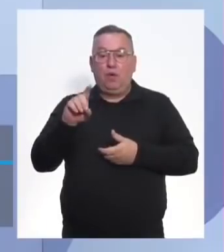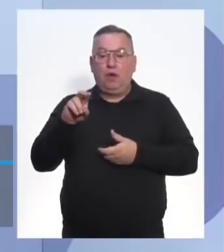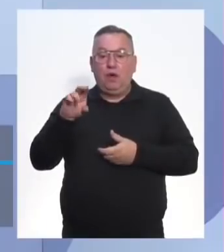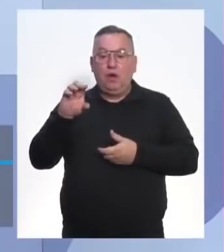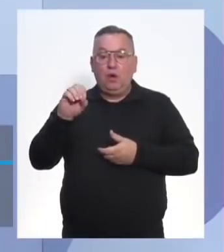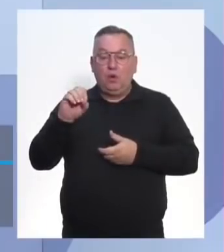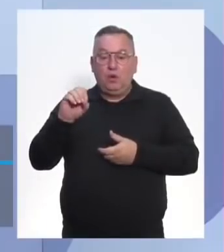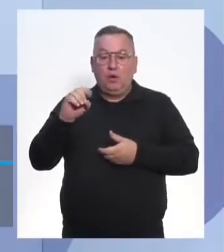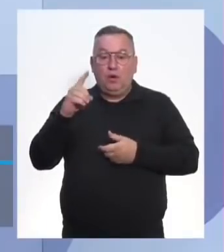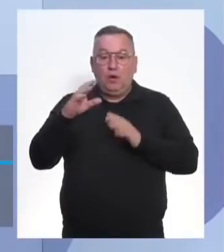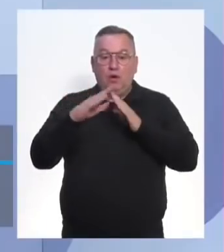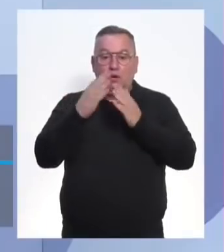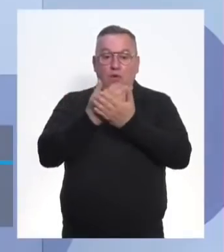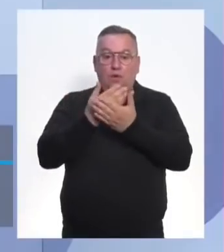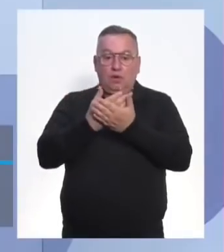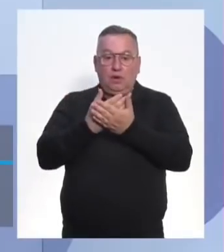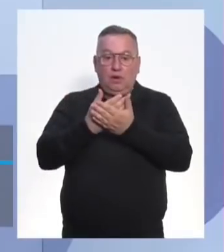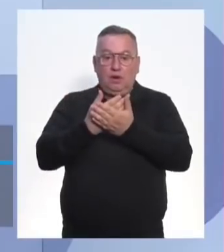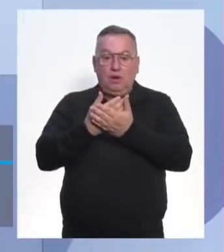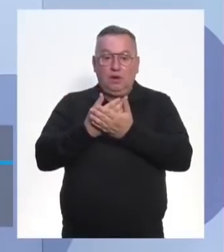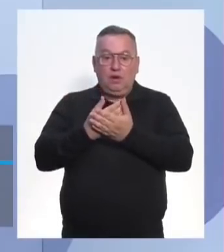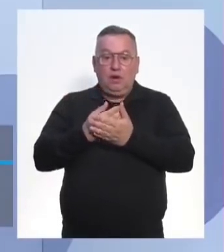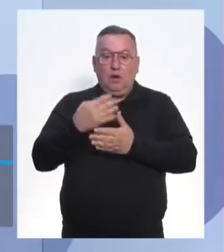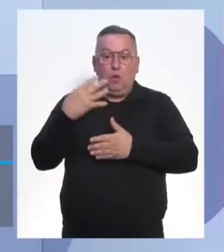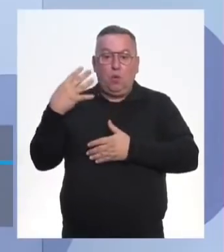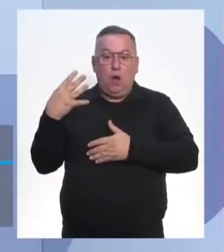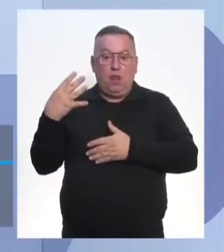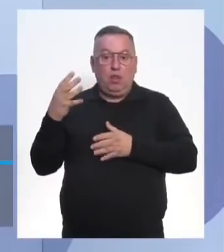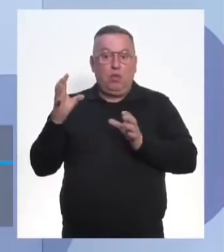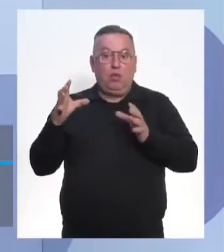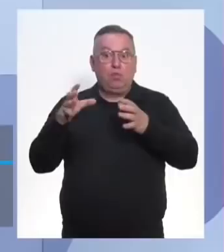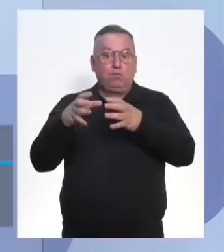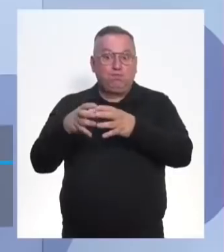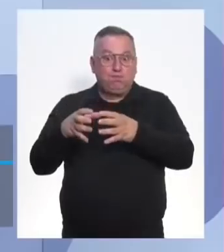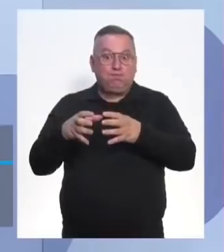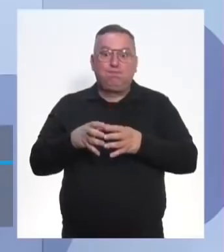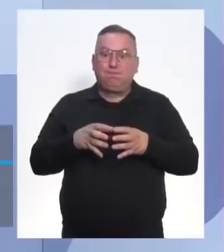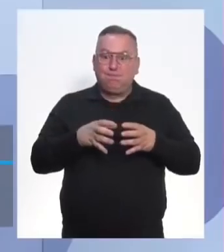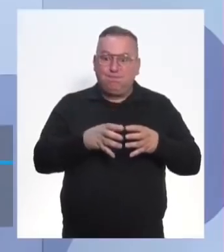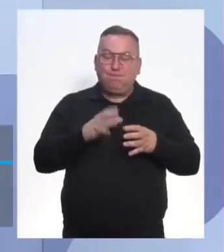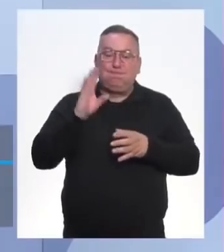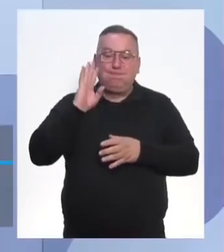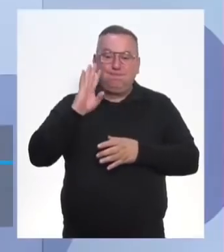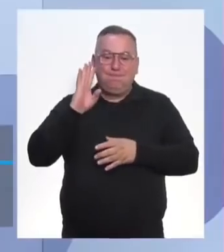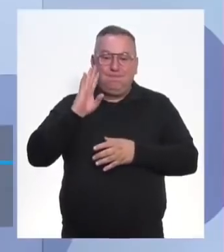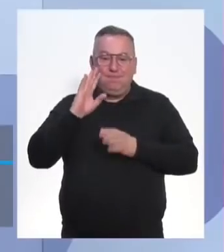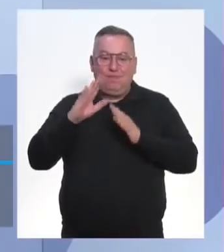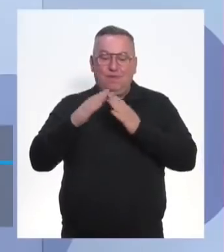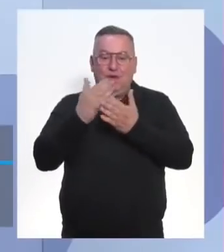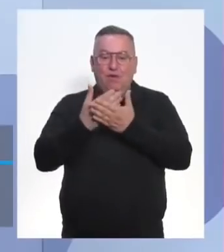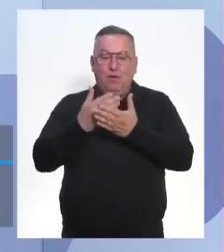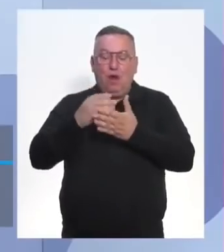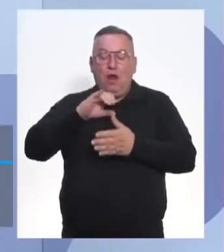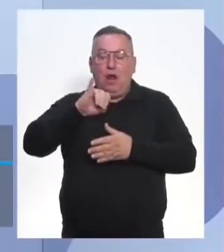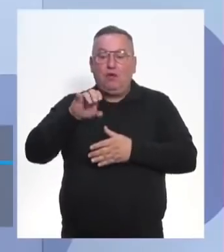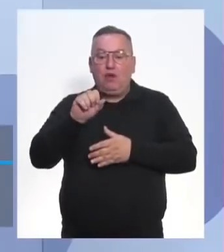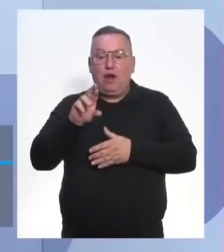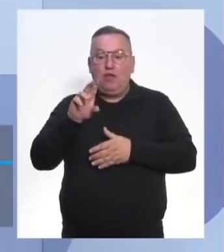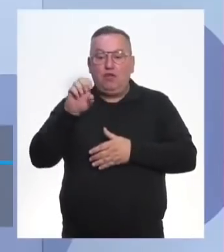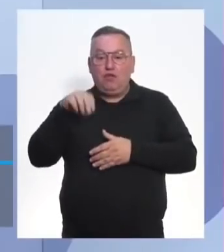é uma escola, tem 4 equipes. Legal. Que é da escola Jardim São João, o